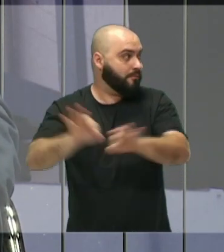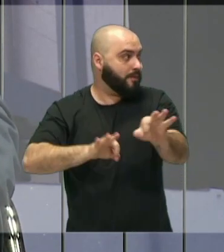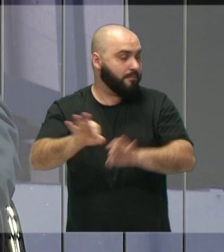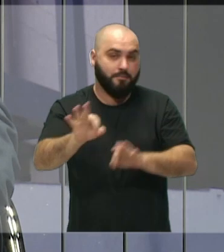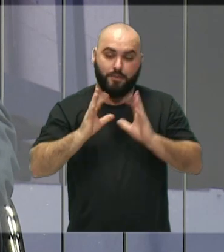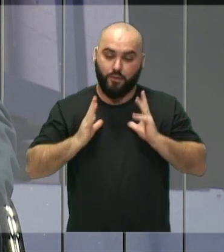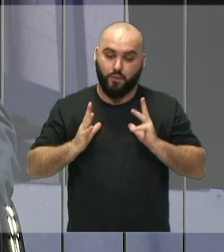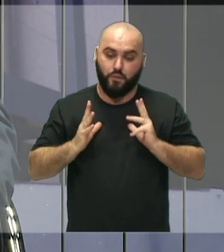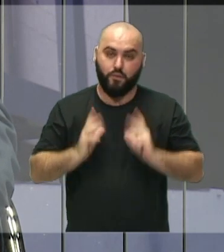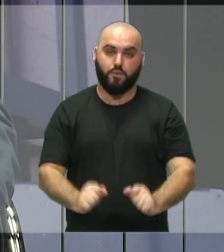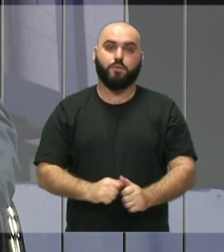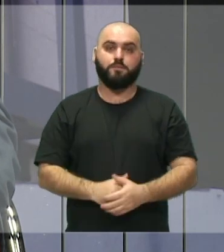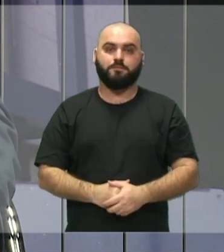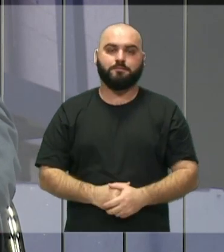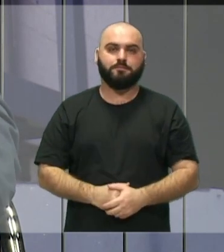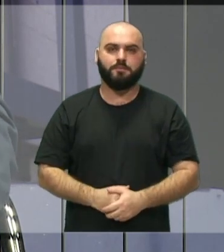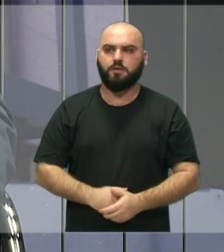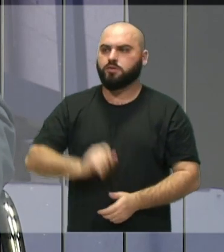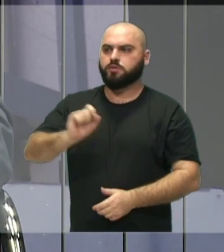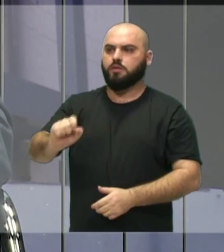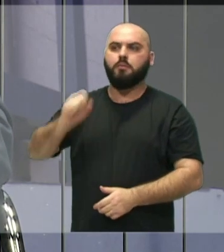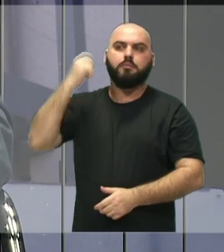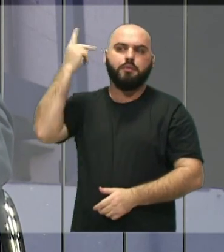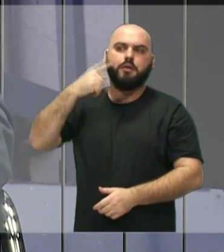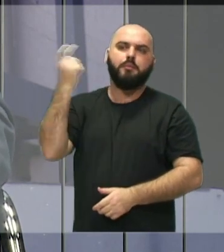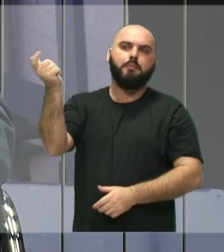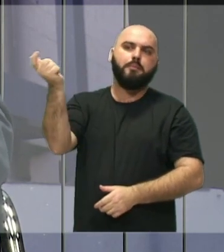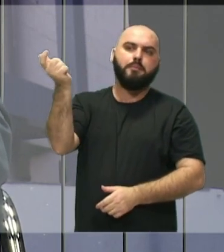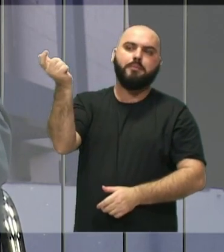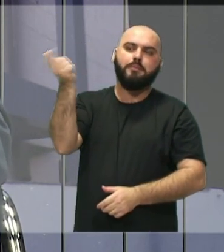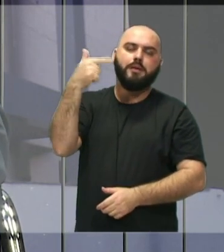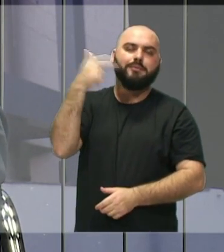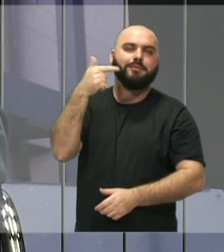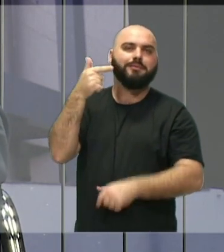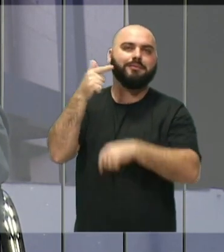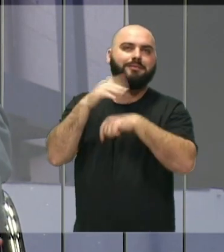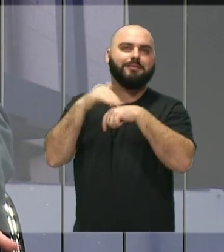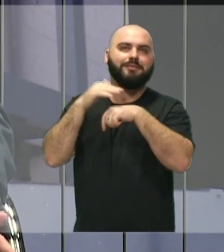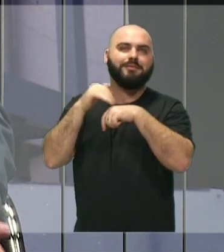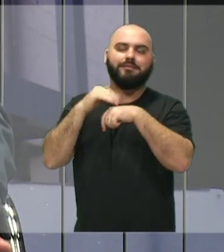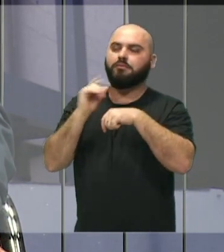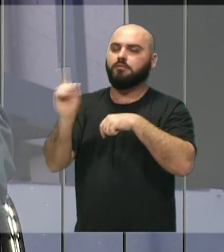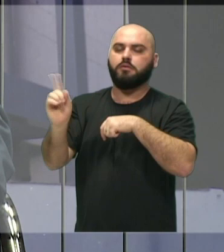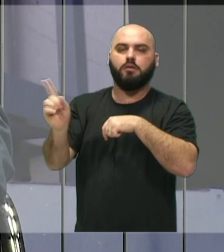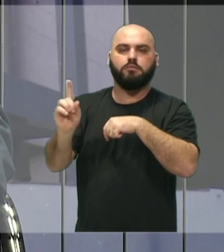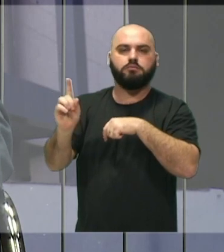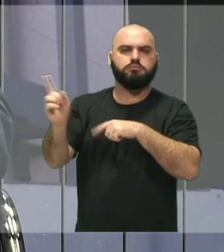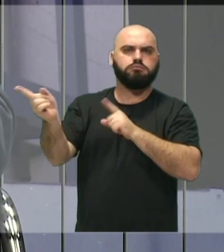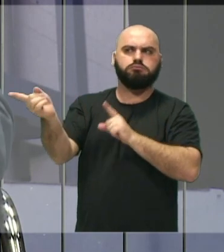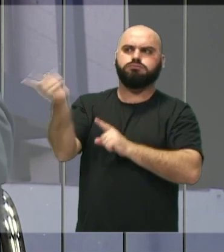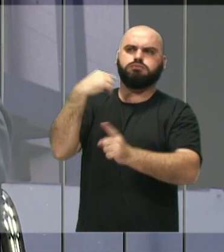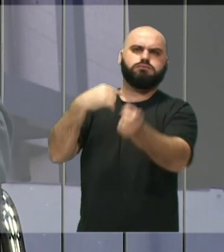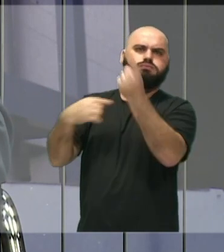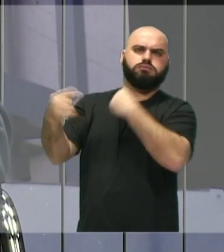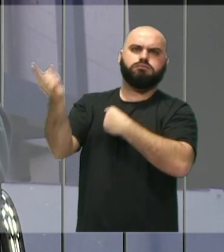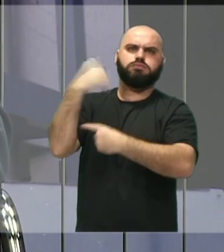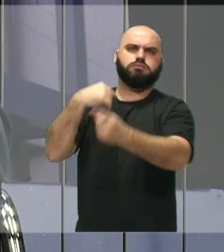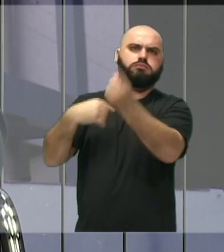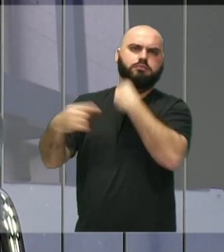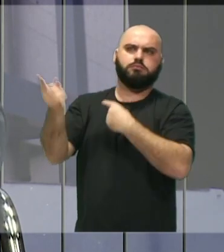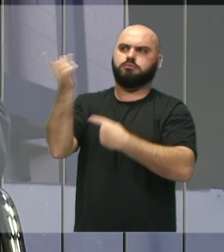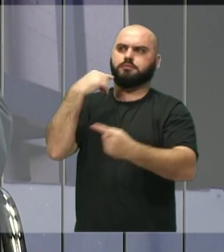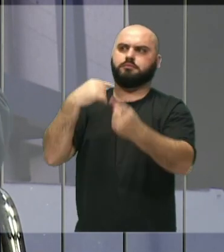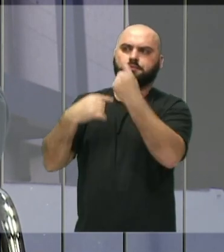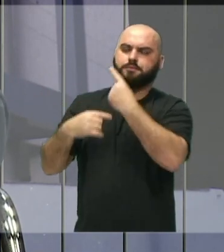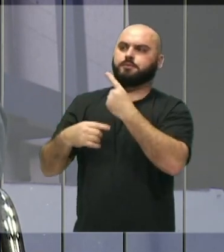o político ele vive muito mais das críticas e ele tem que saber absorver isso aí da melhor maneira possível. E muitas vezes tu dá a volta por